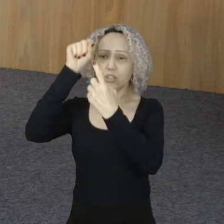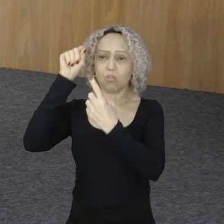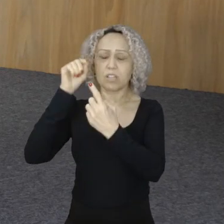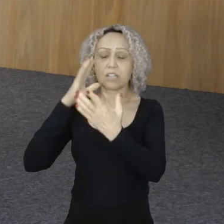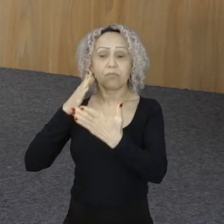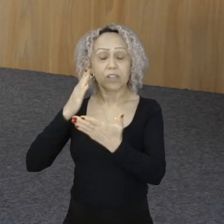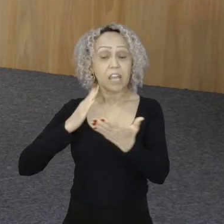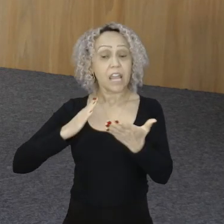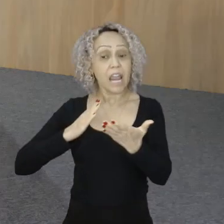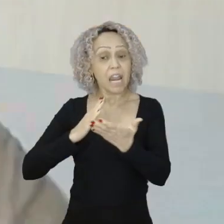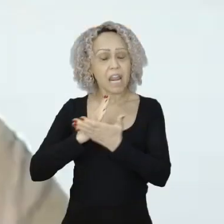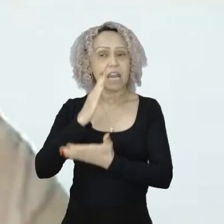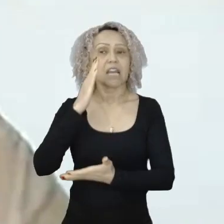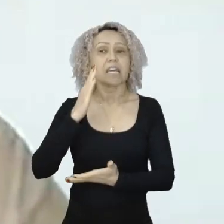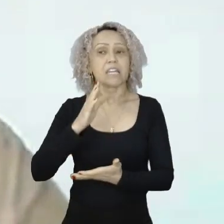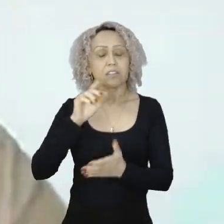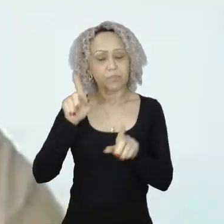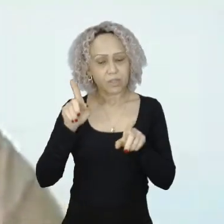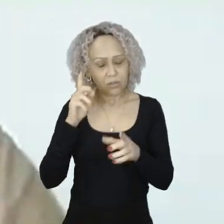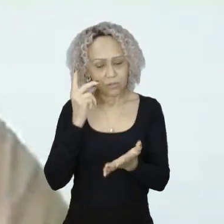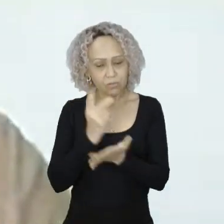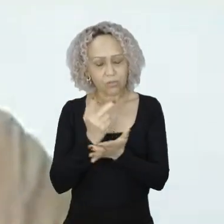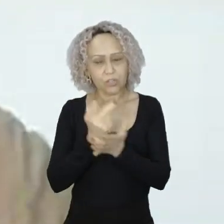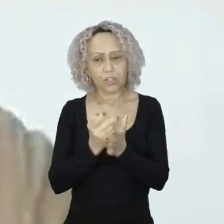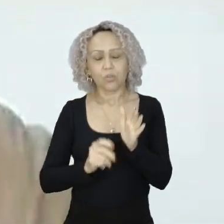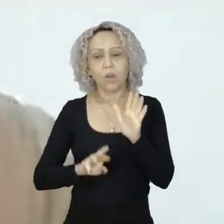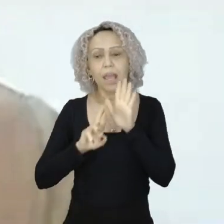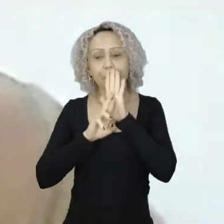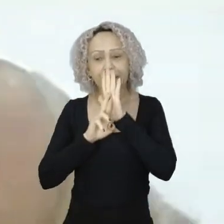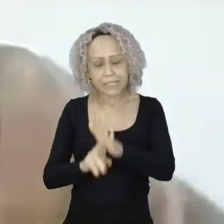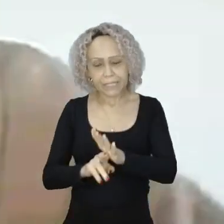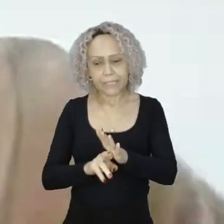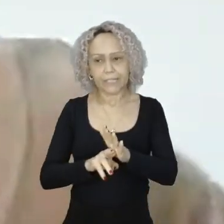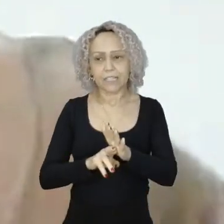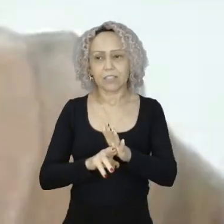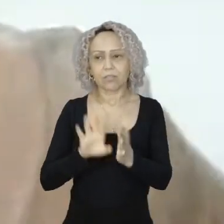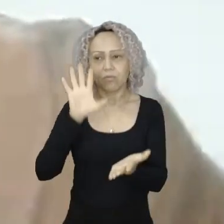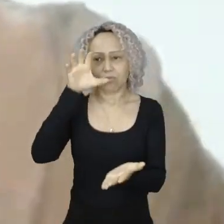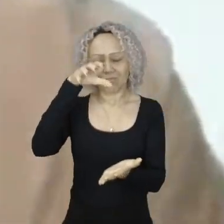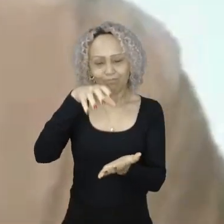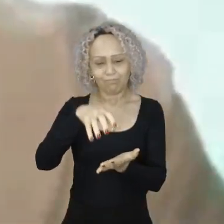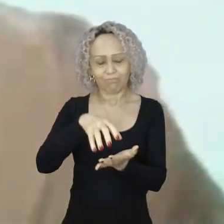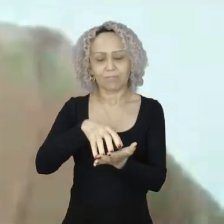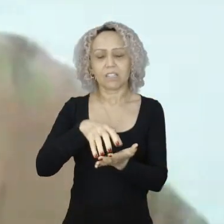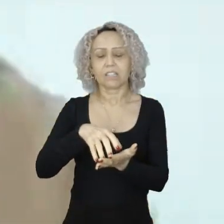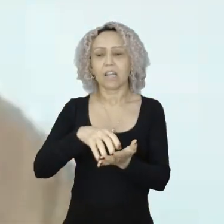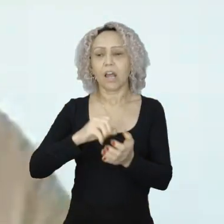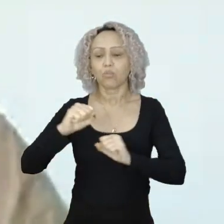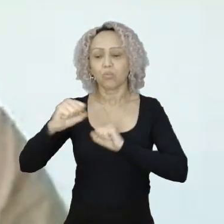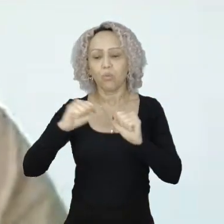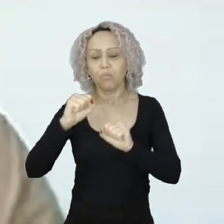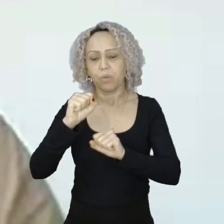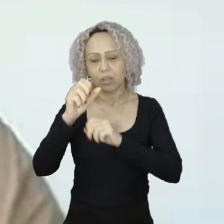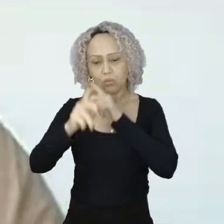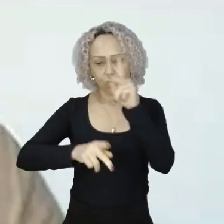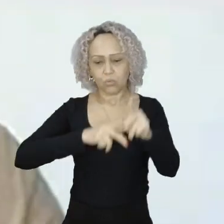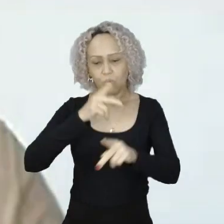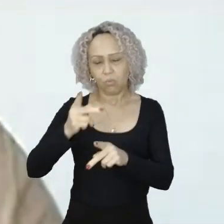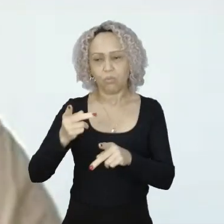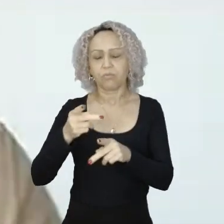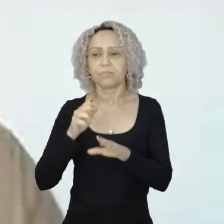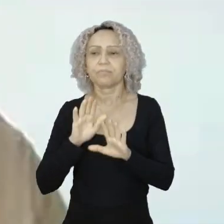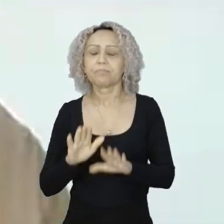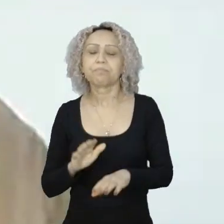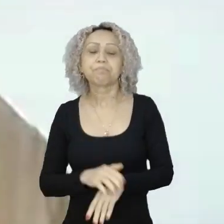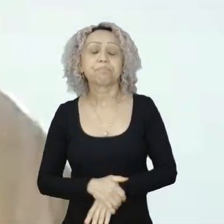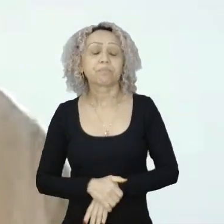Foi muito potente, simbólica, Amanda. Eu até me emociono, porque nós nos debruçamos na construção